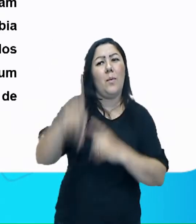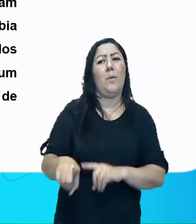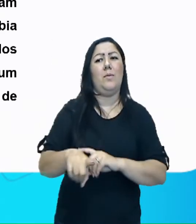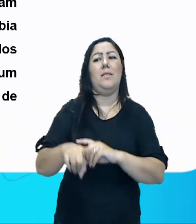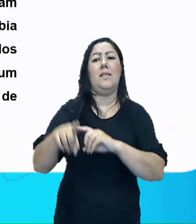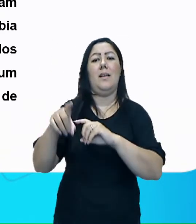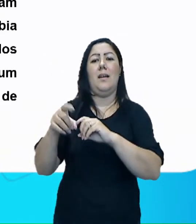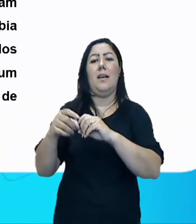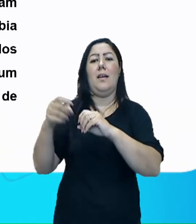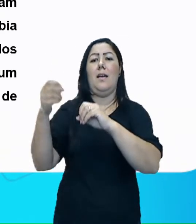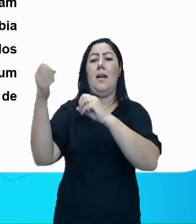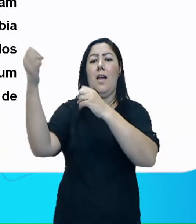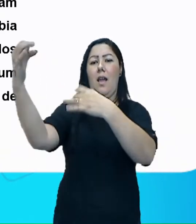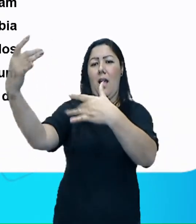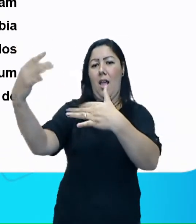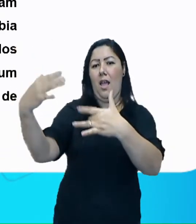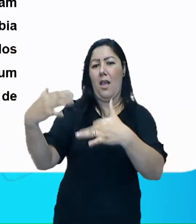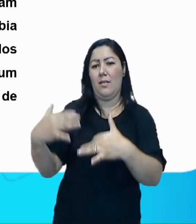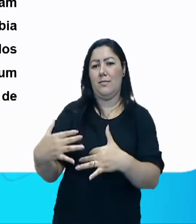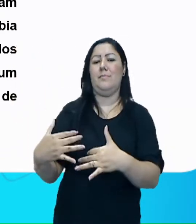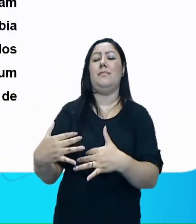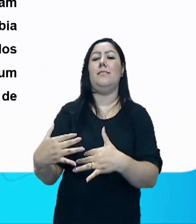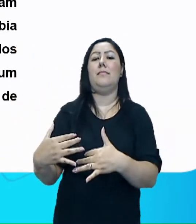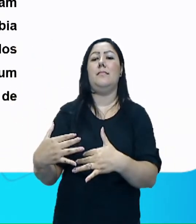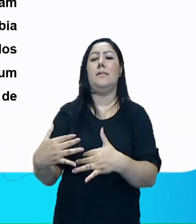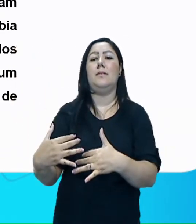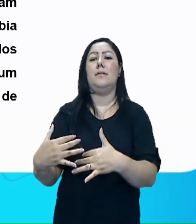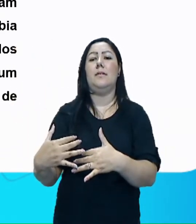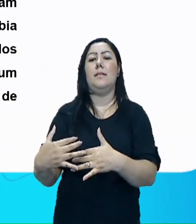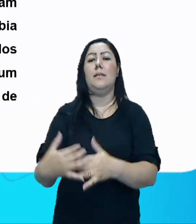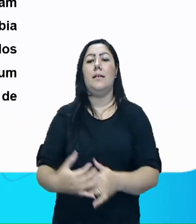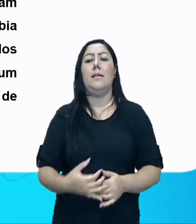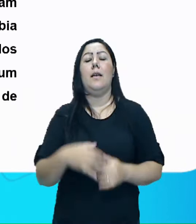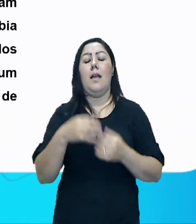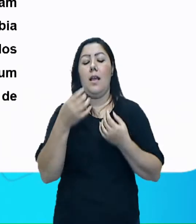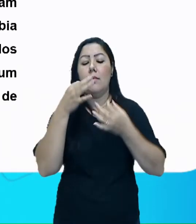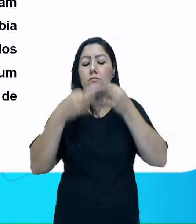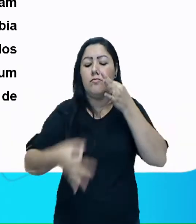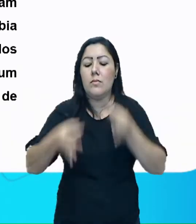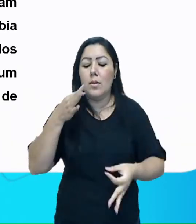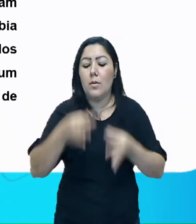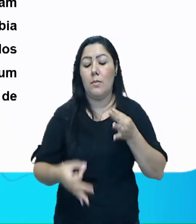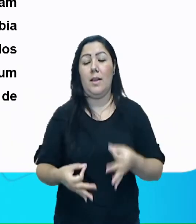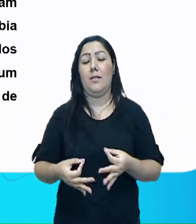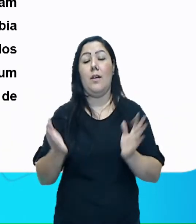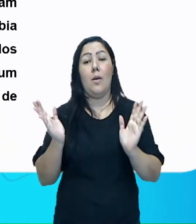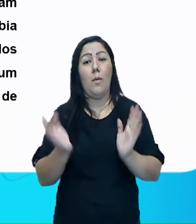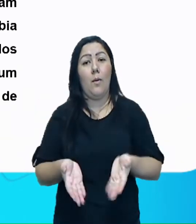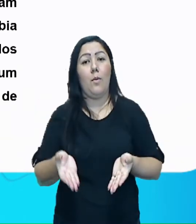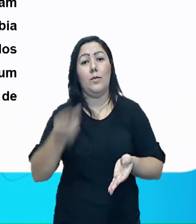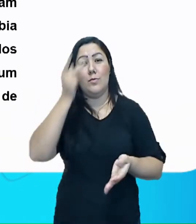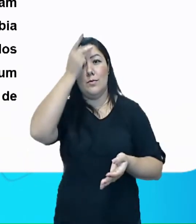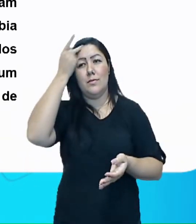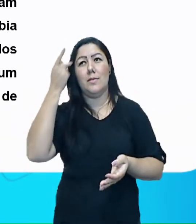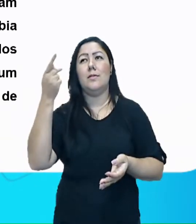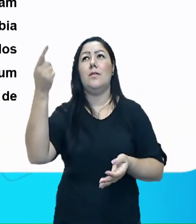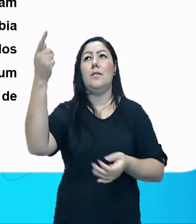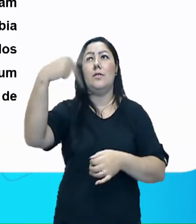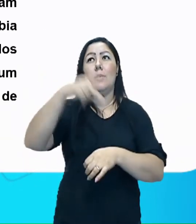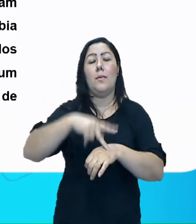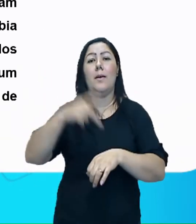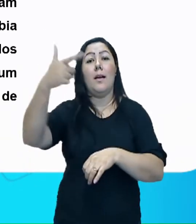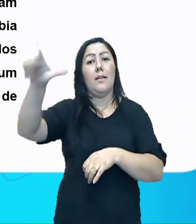migrantes seriam totalmente diferentes dos chegados há um século atrás. Essa